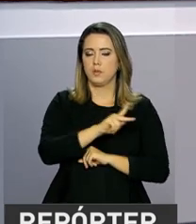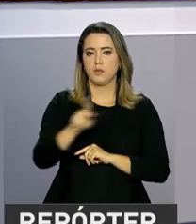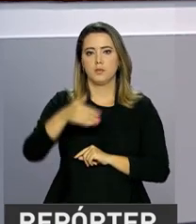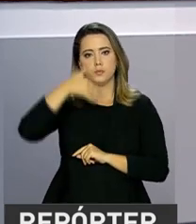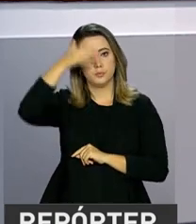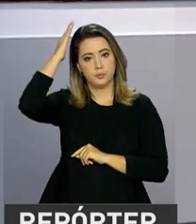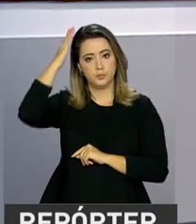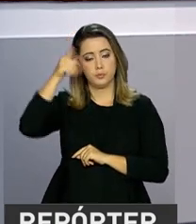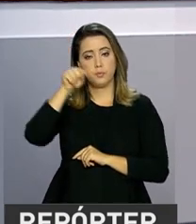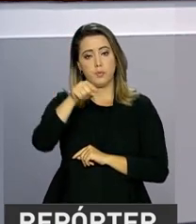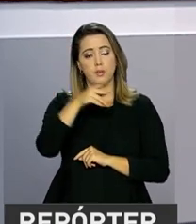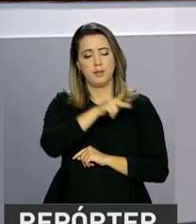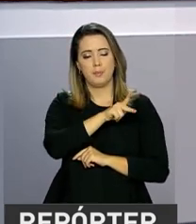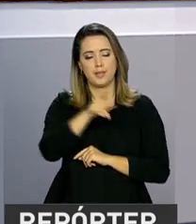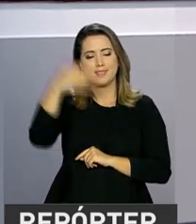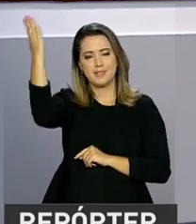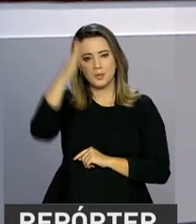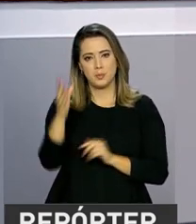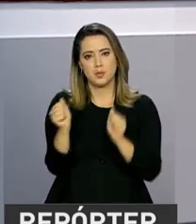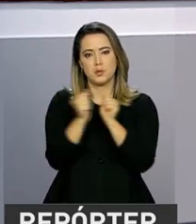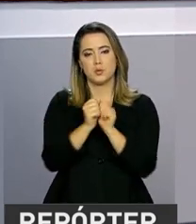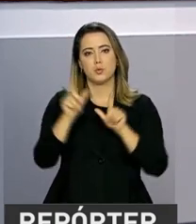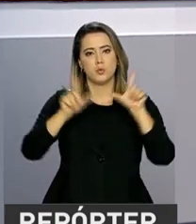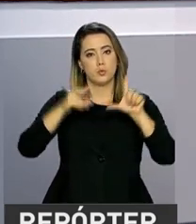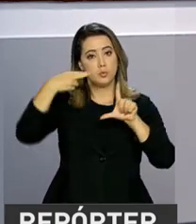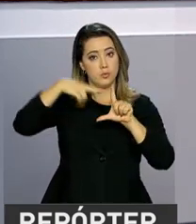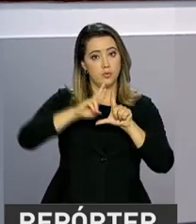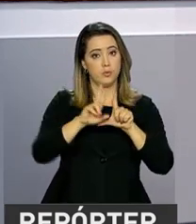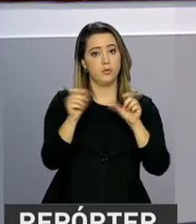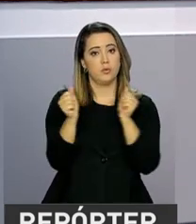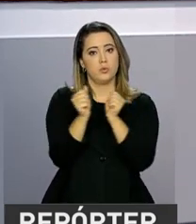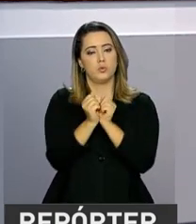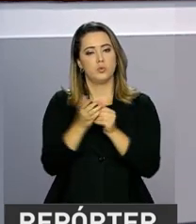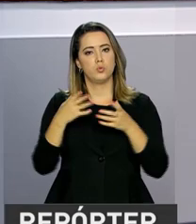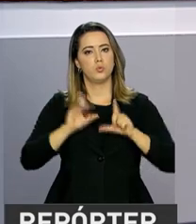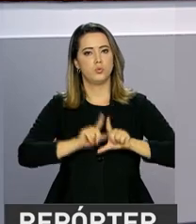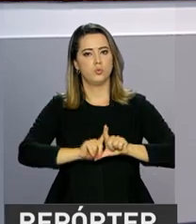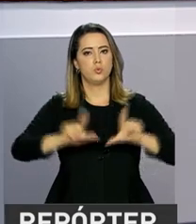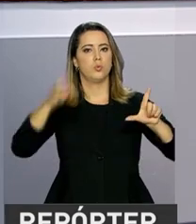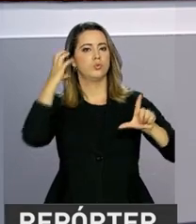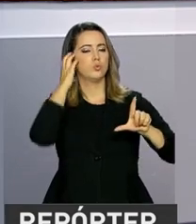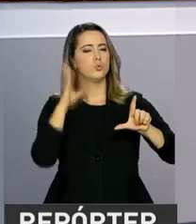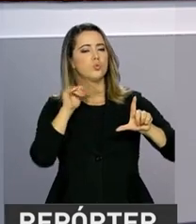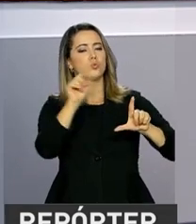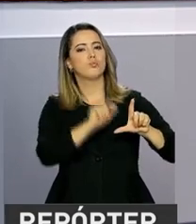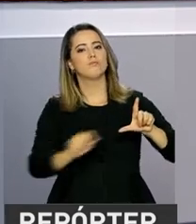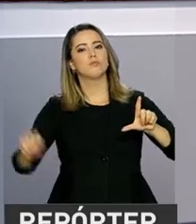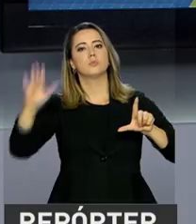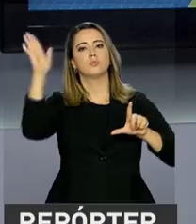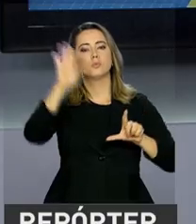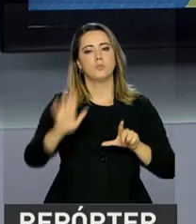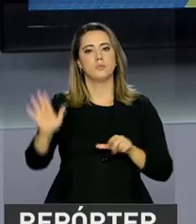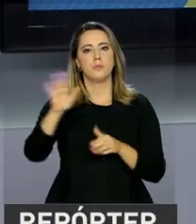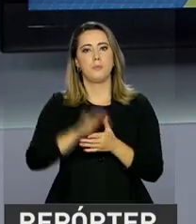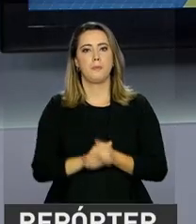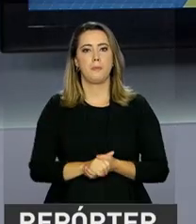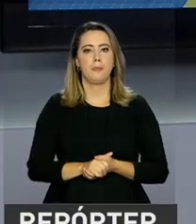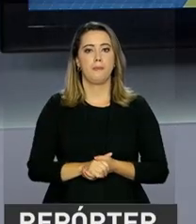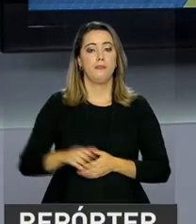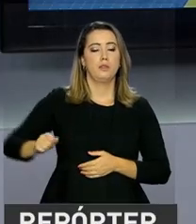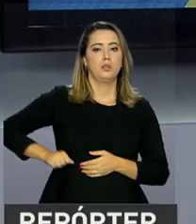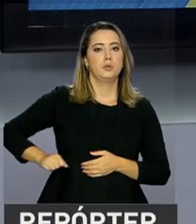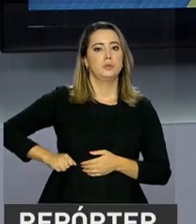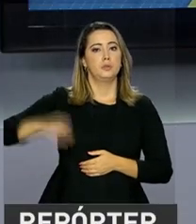da república em parceria com a tv nbr e tem a participação de emissoras de rádio de todo o país o